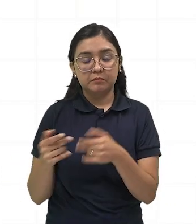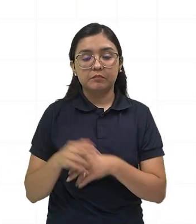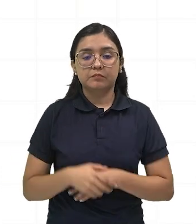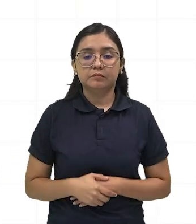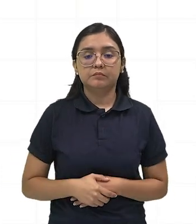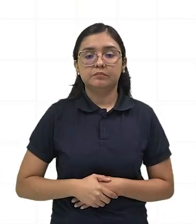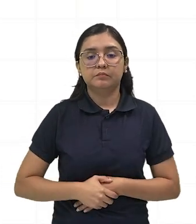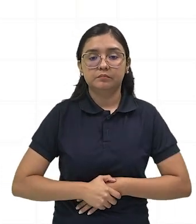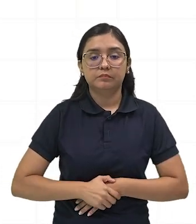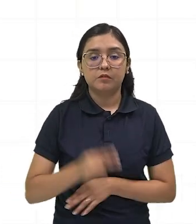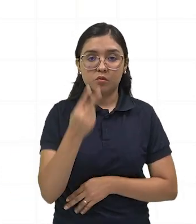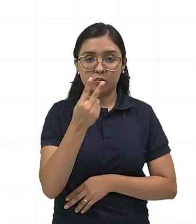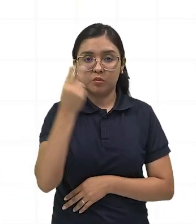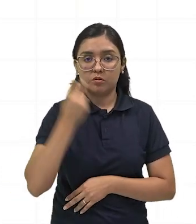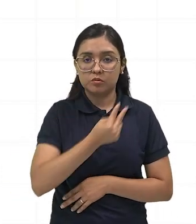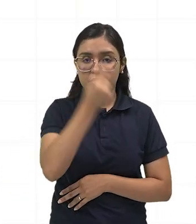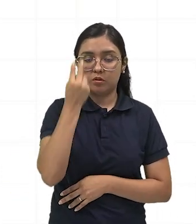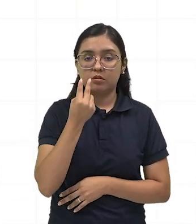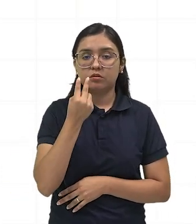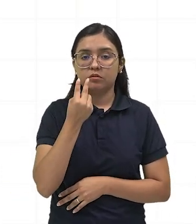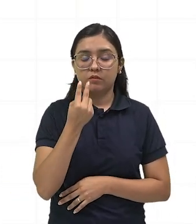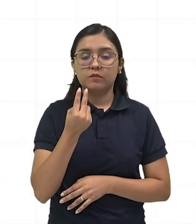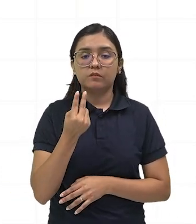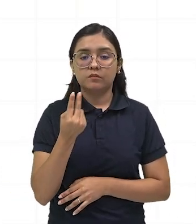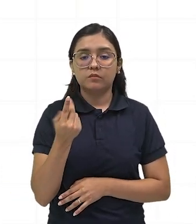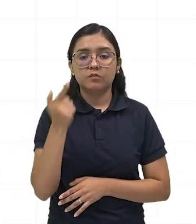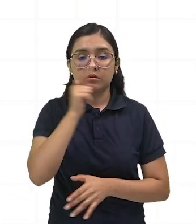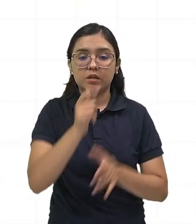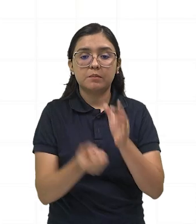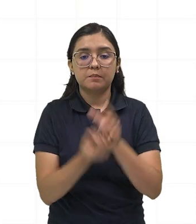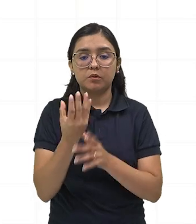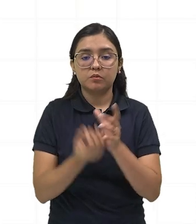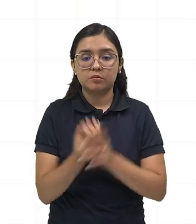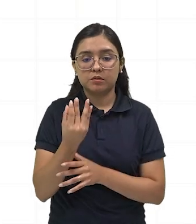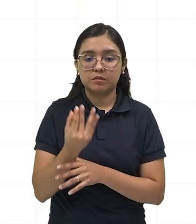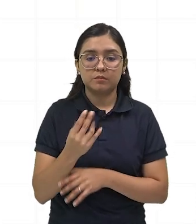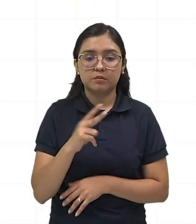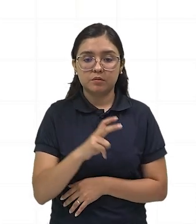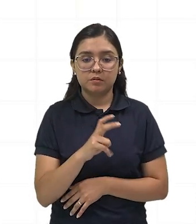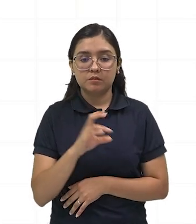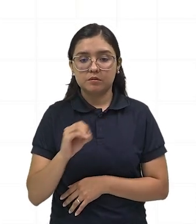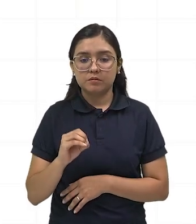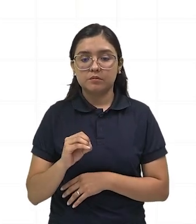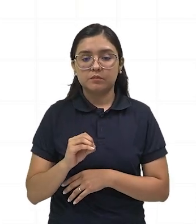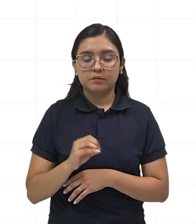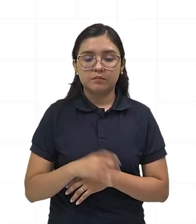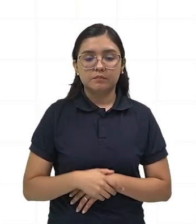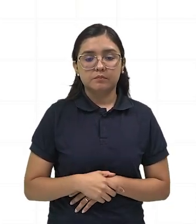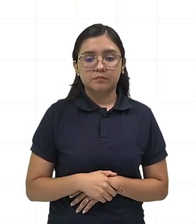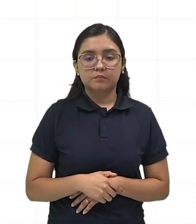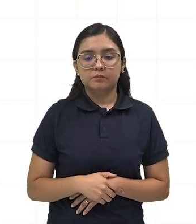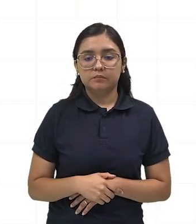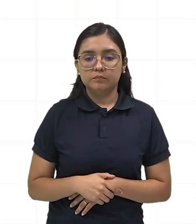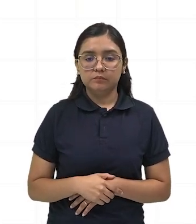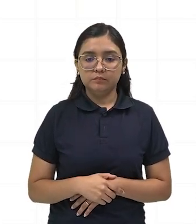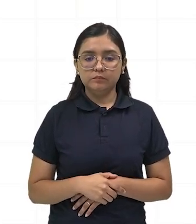para cada 2 horas, né? Serão 50 para cada hora